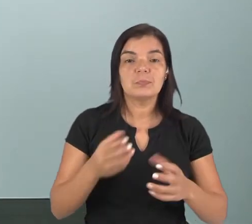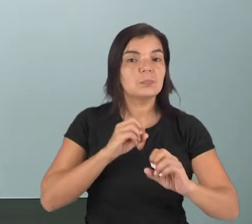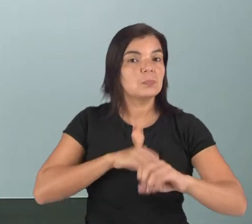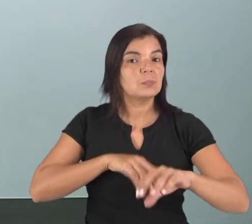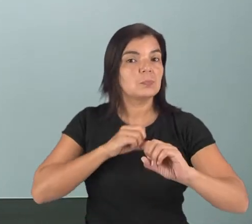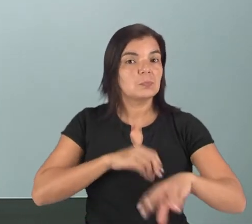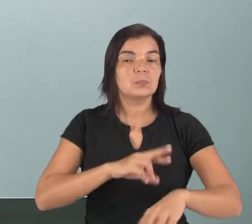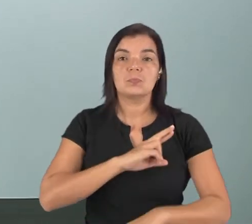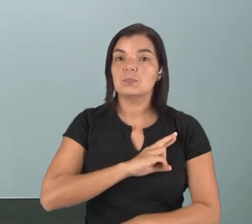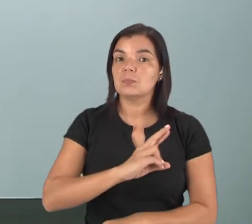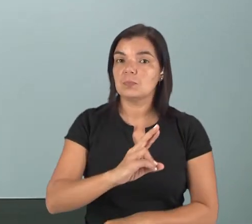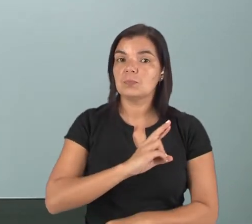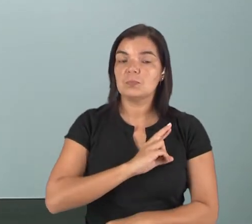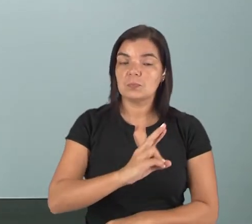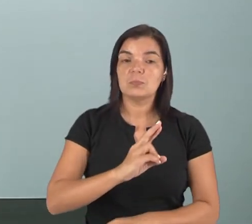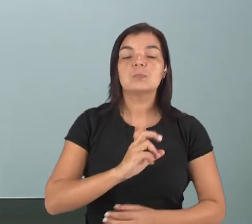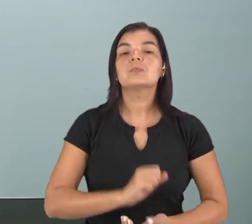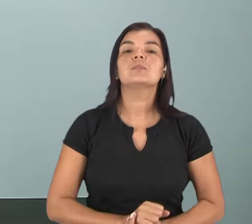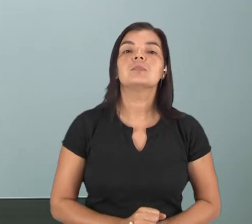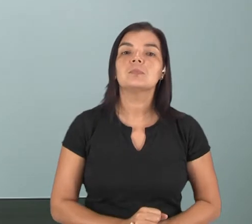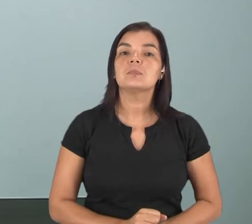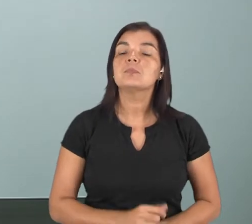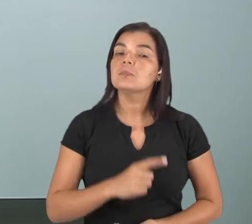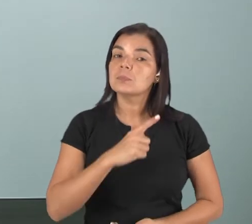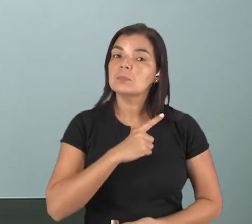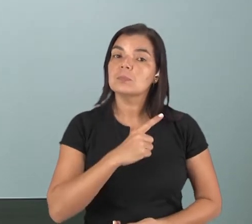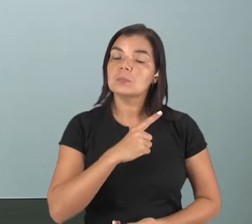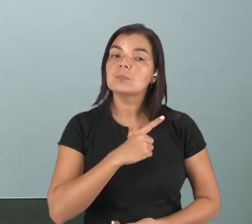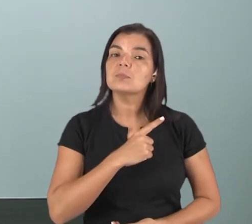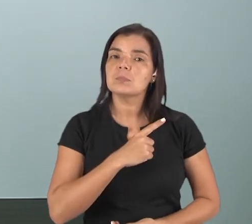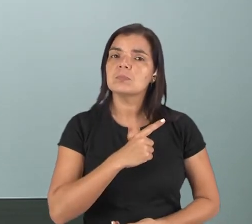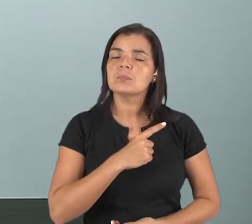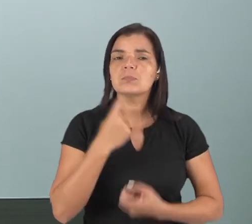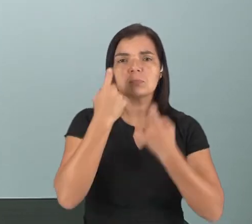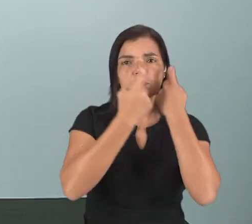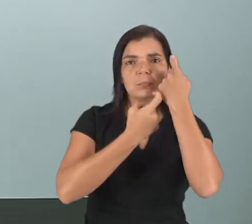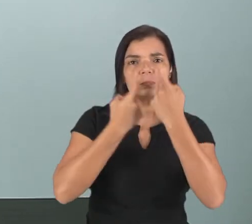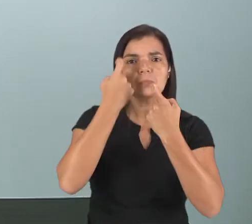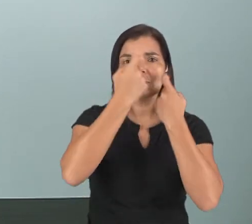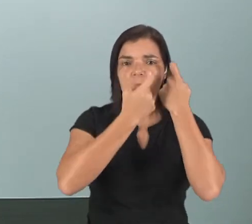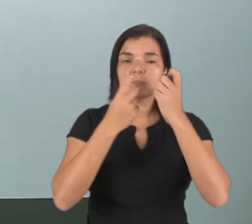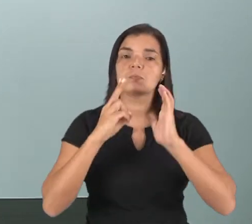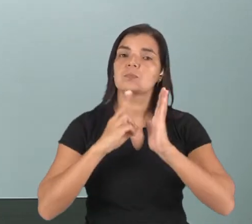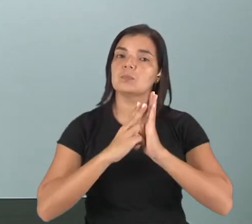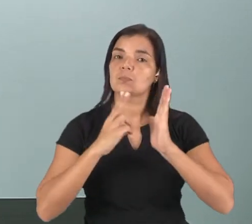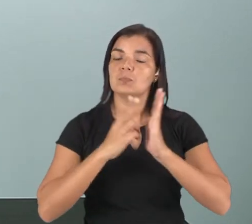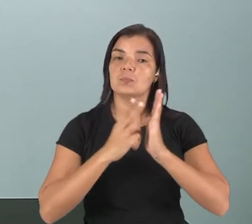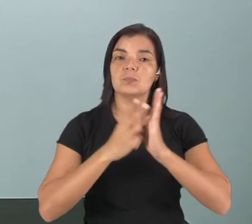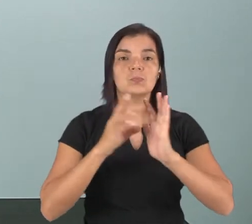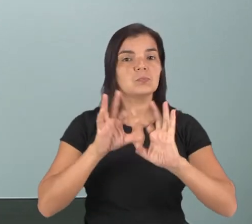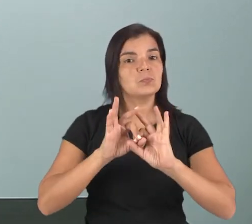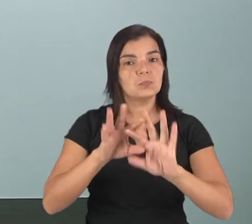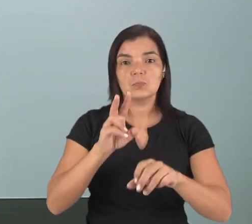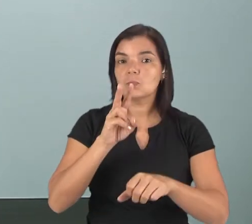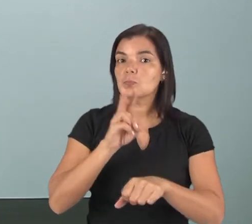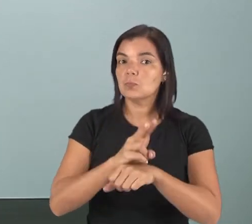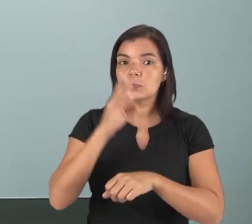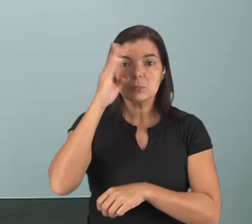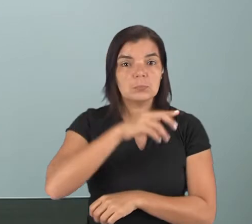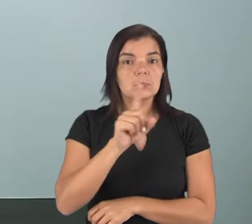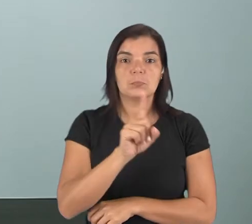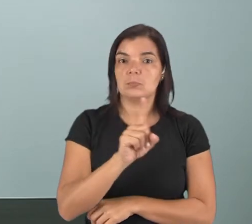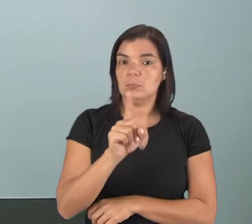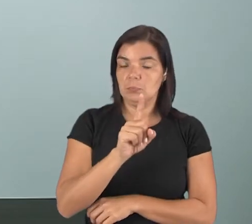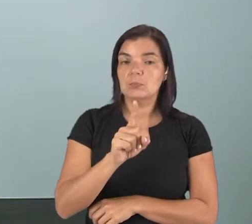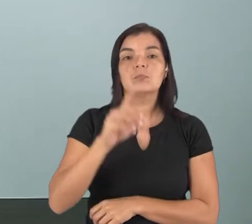ensiná-los a religião deles, eles tinham essa preocupação com os índios, de não deixar maltratá-los. Então,